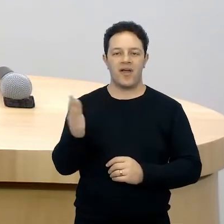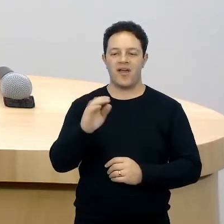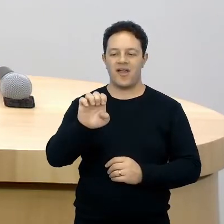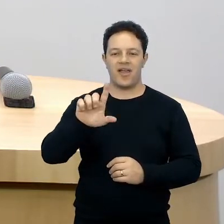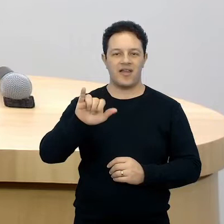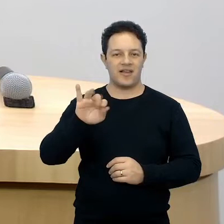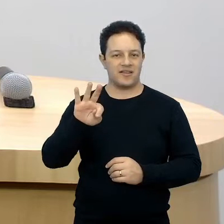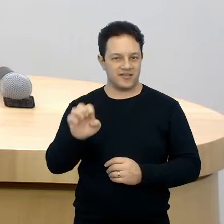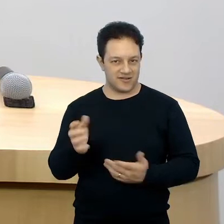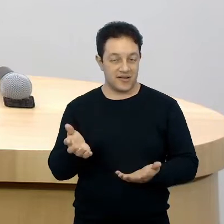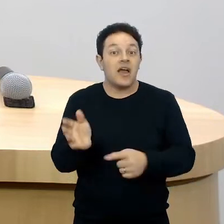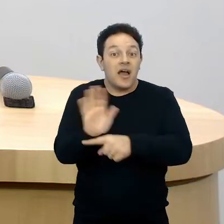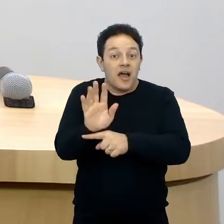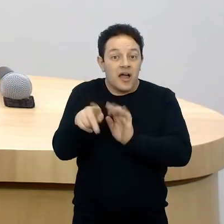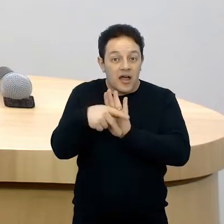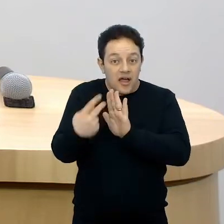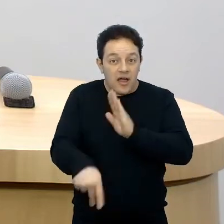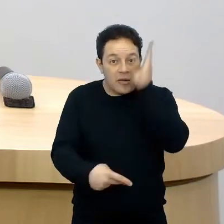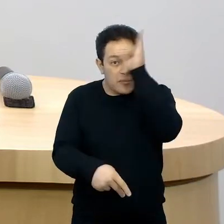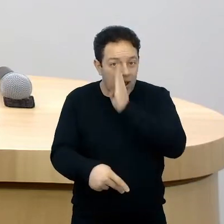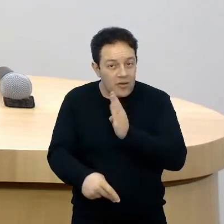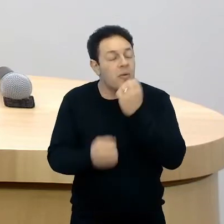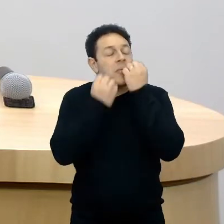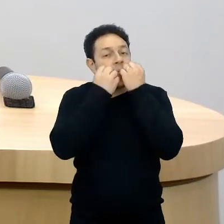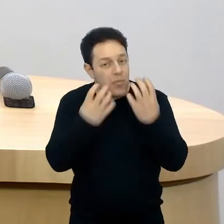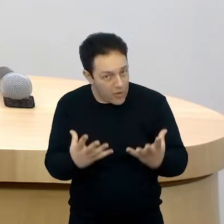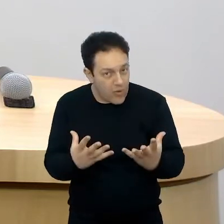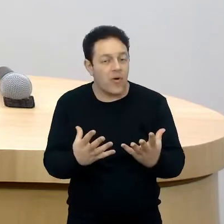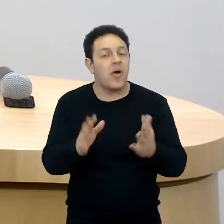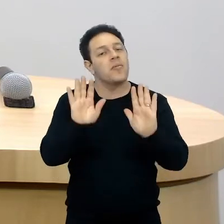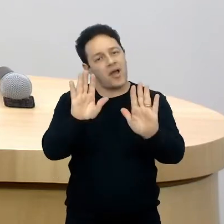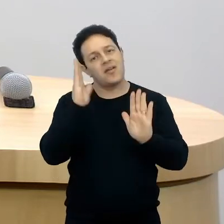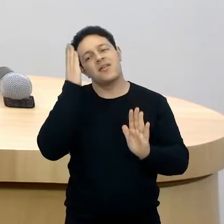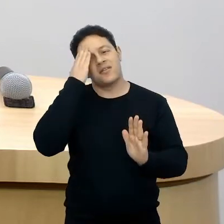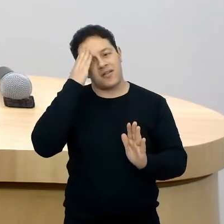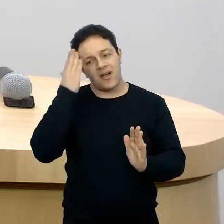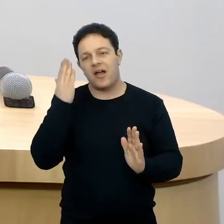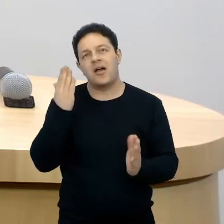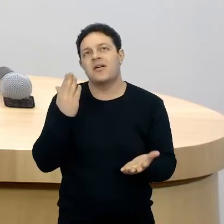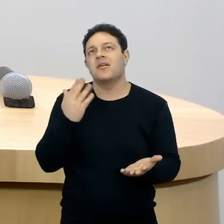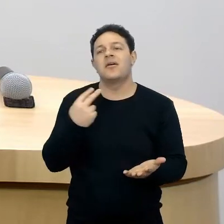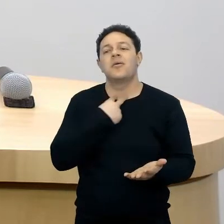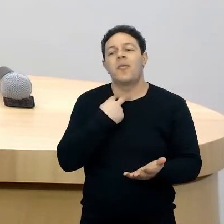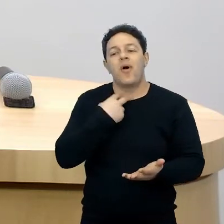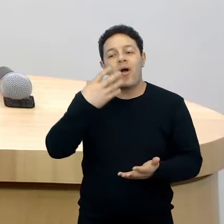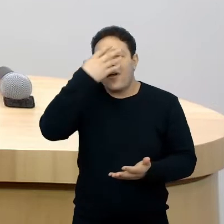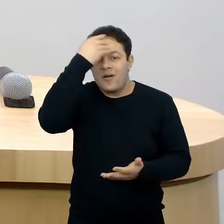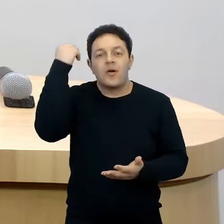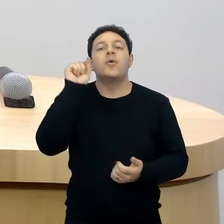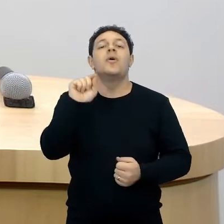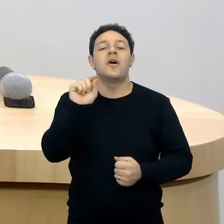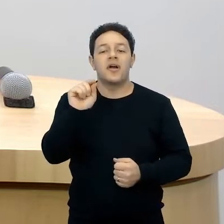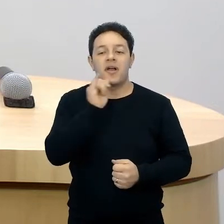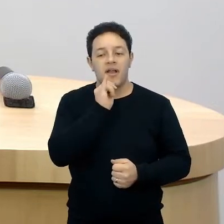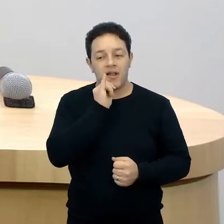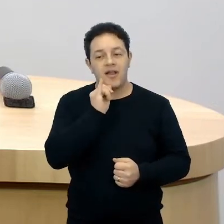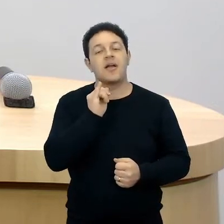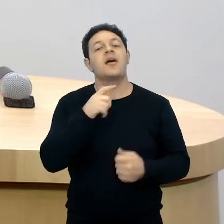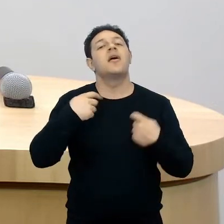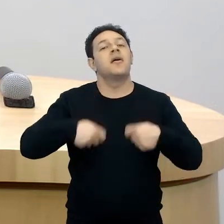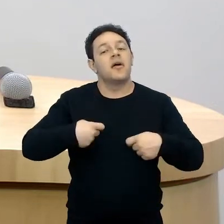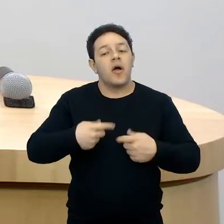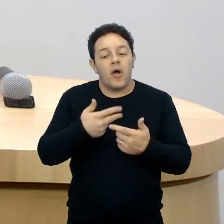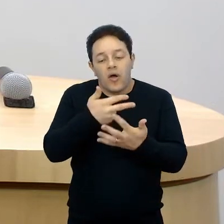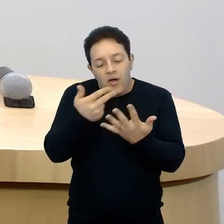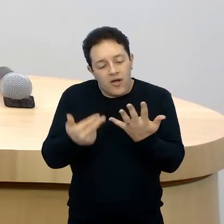ele manda muito bem, sim. Mas é claro, a gente não pode esquecer que contamos com recursos